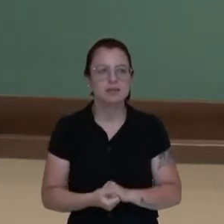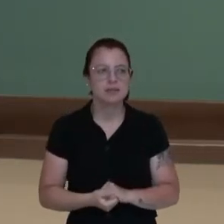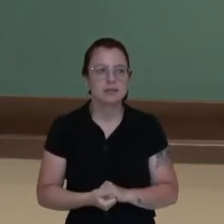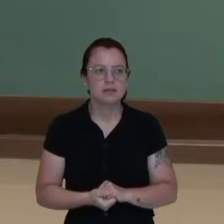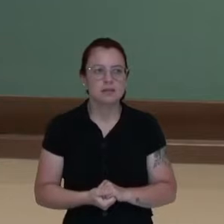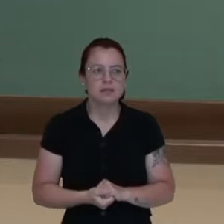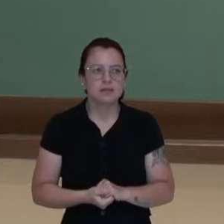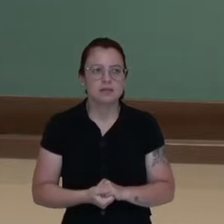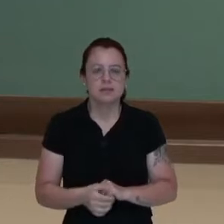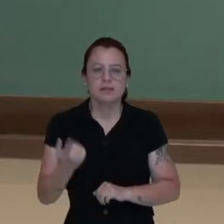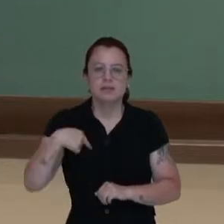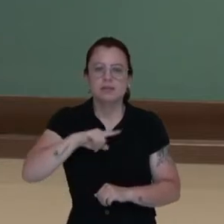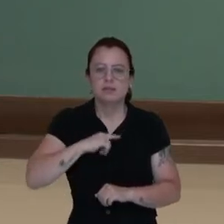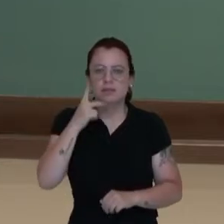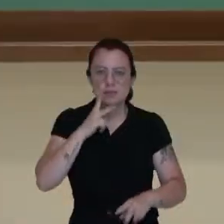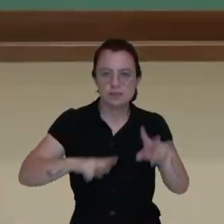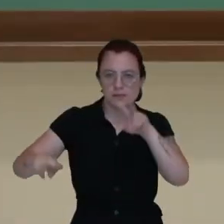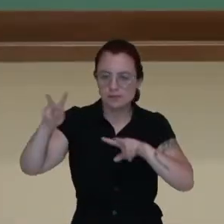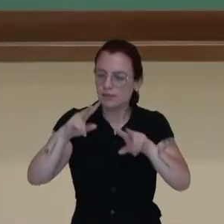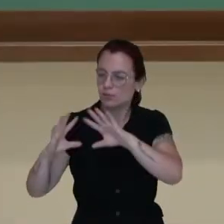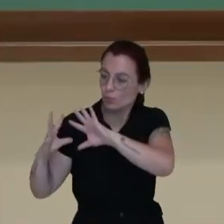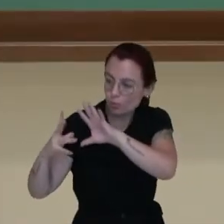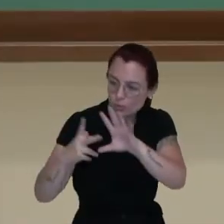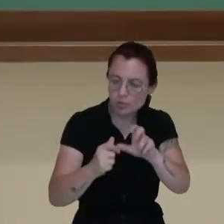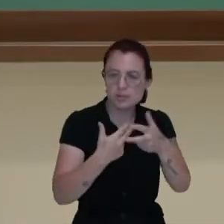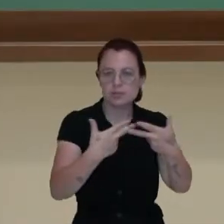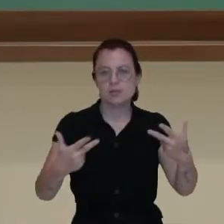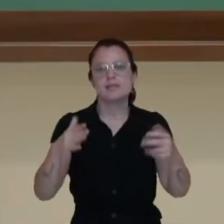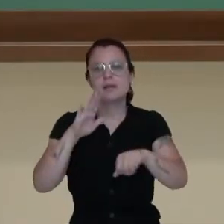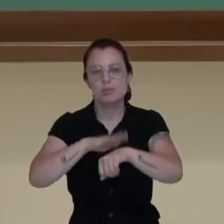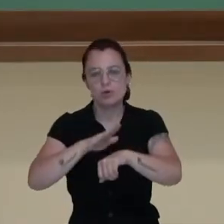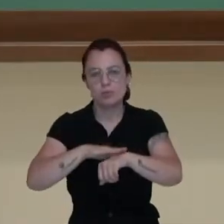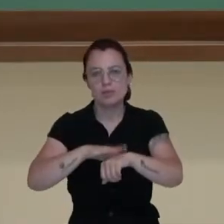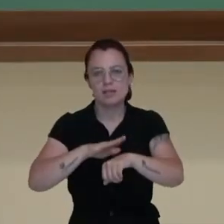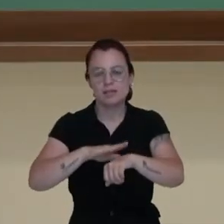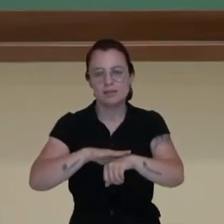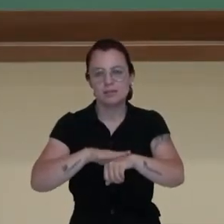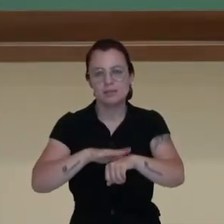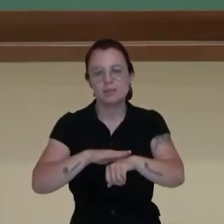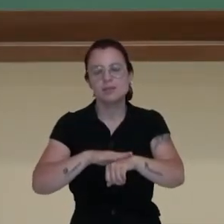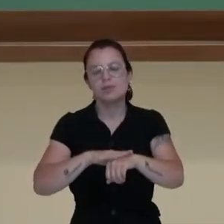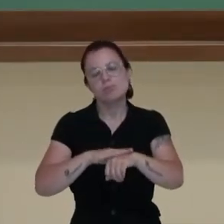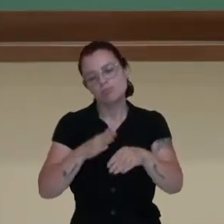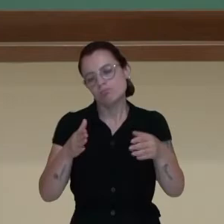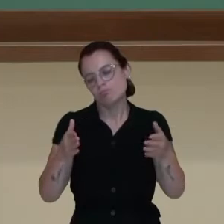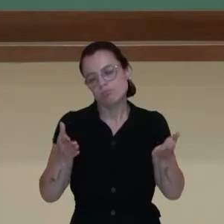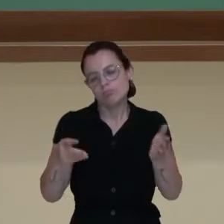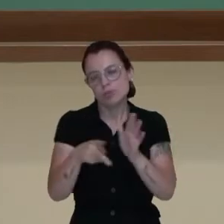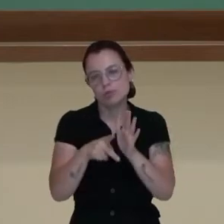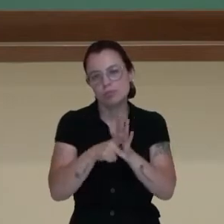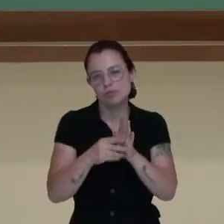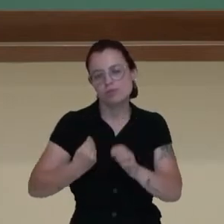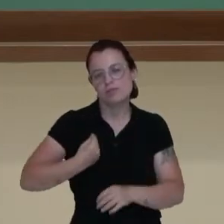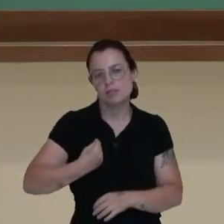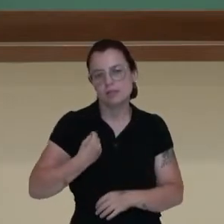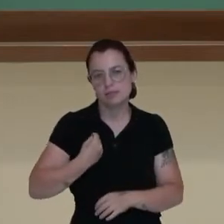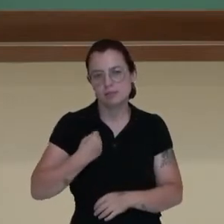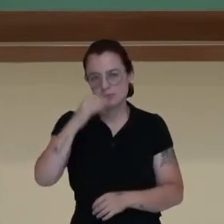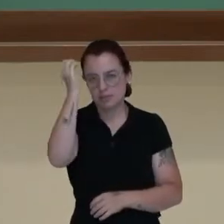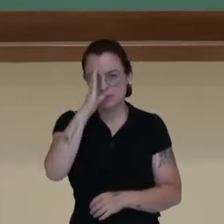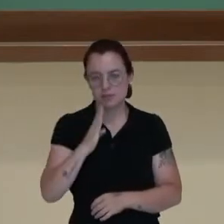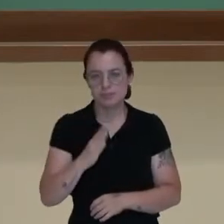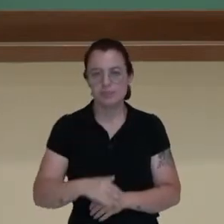a gente vai ver que isso tudo é o momento, a situação em que se vivia, né, no Brasil.